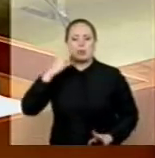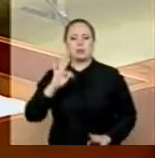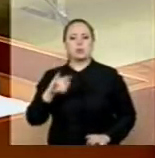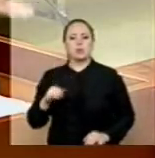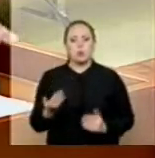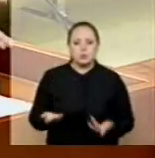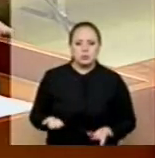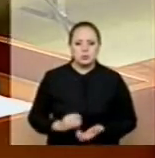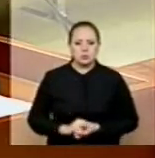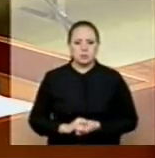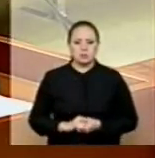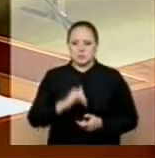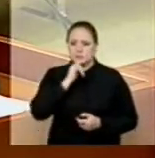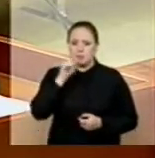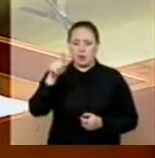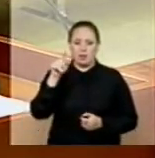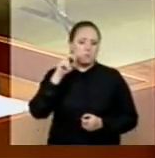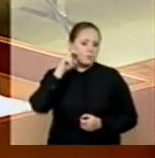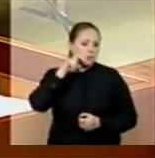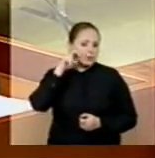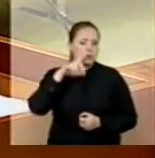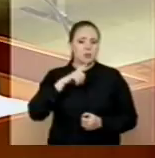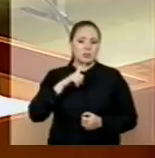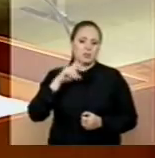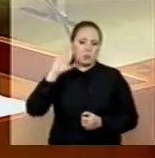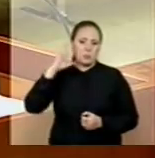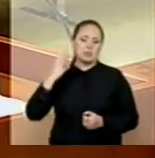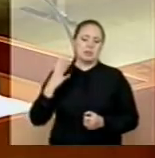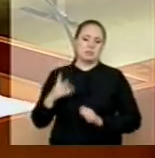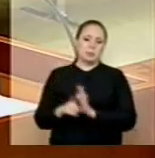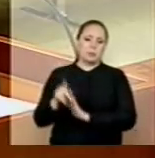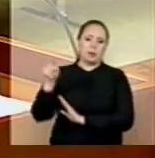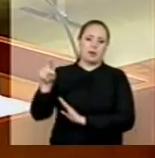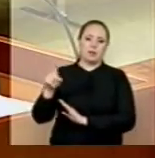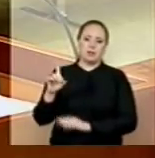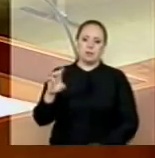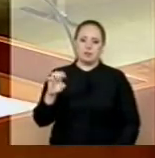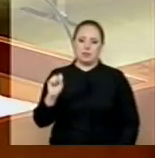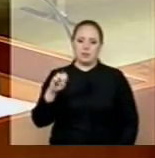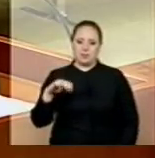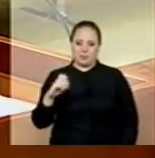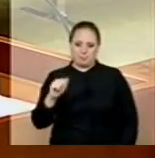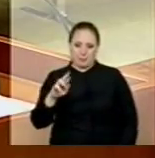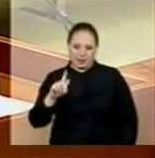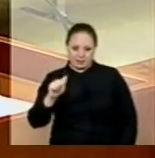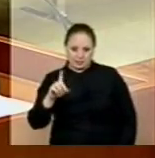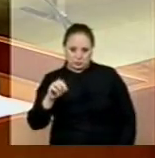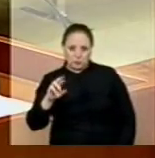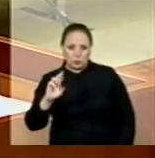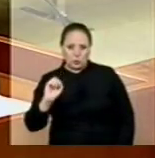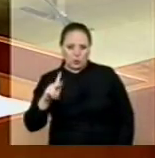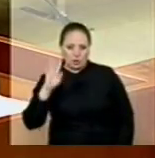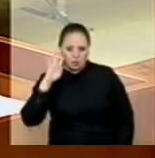Nós, como no caso do Rio Grande do Norte, a decisão muito respeitosa, judiciosa, de um desembargador, mas uma decisão monocrática. Então,